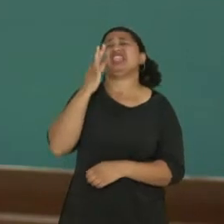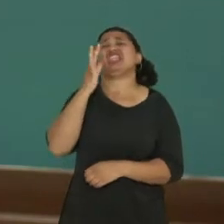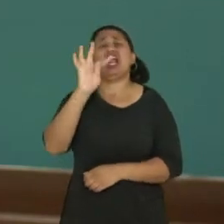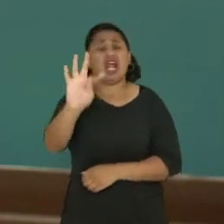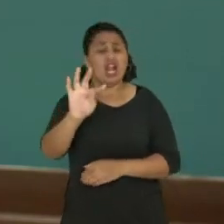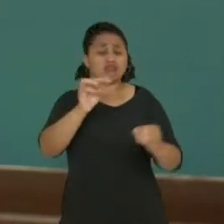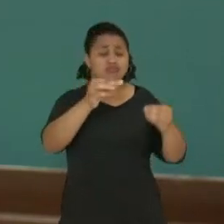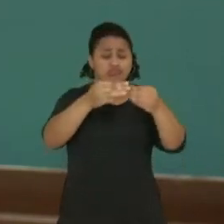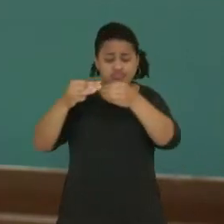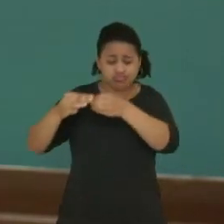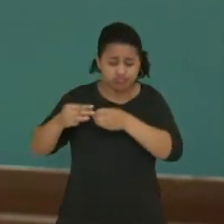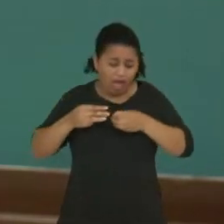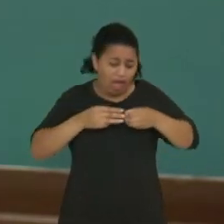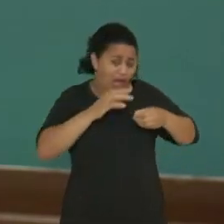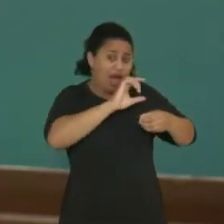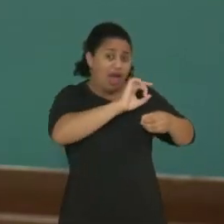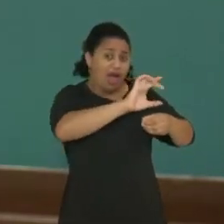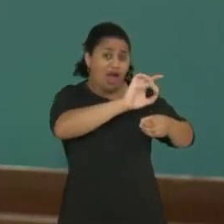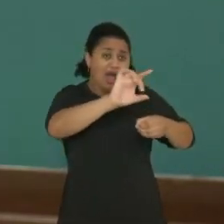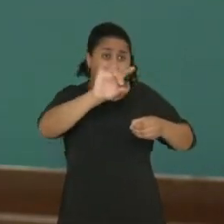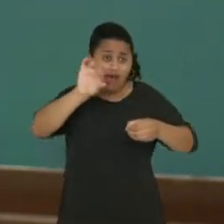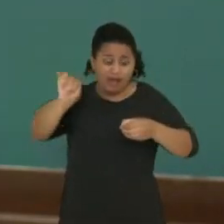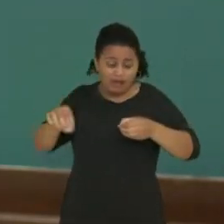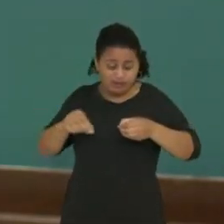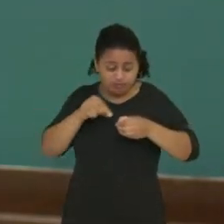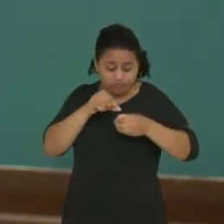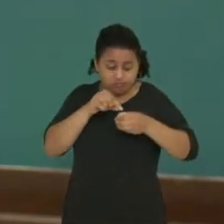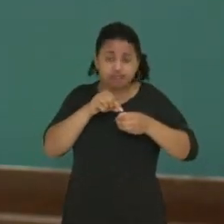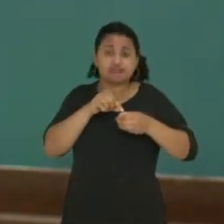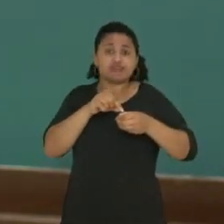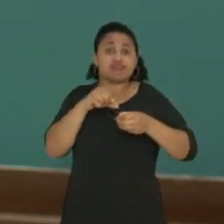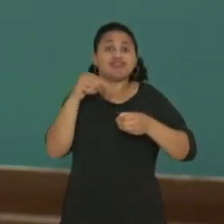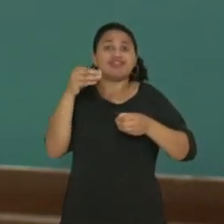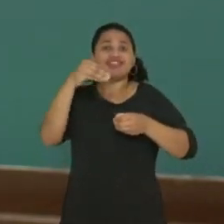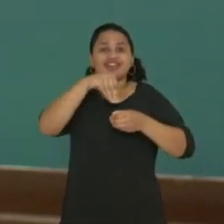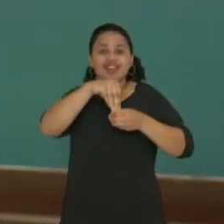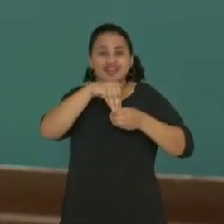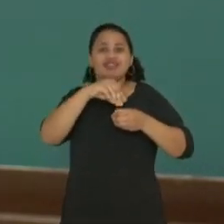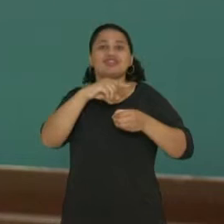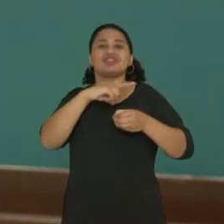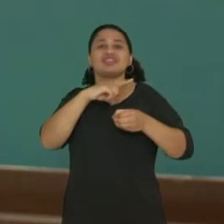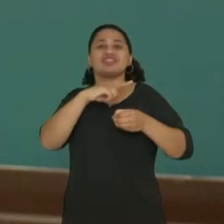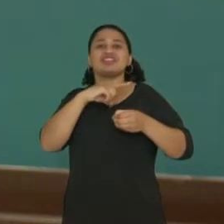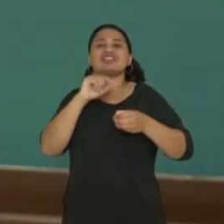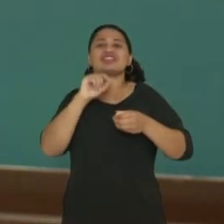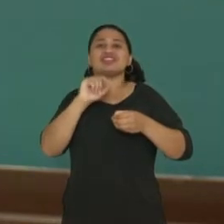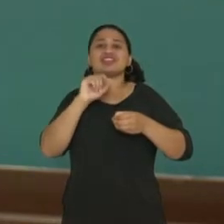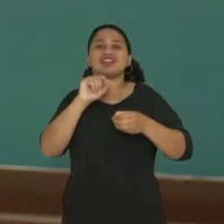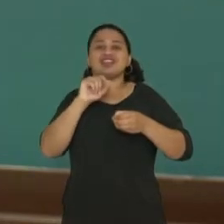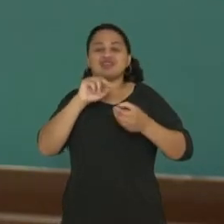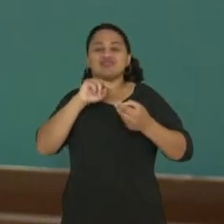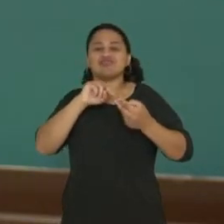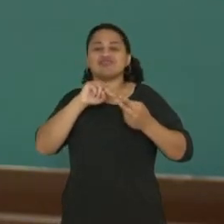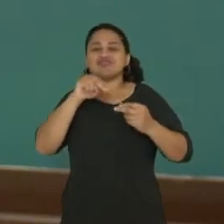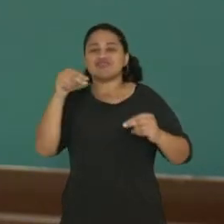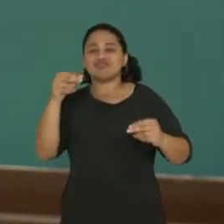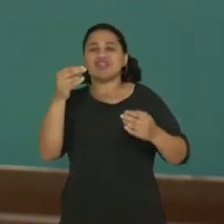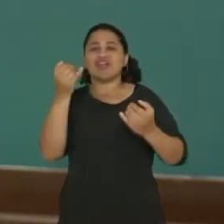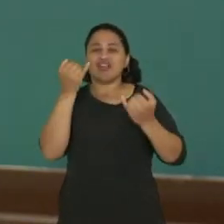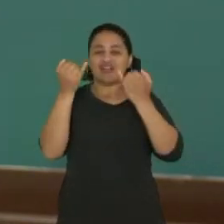de cada uma delas, vamos pegar uma aqui, ó. Peguei uma. Então, dentro desta célula, nós vamos